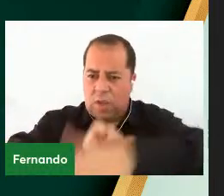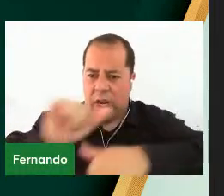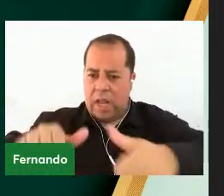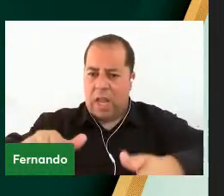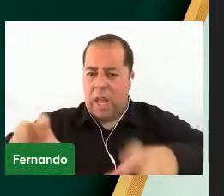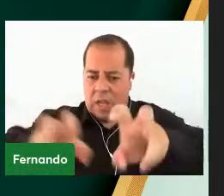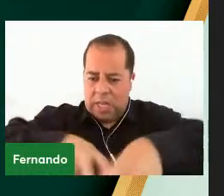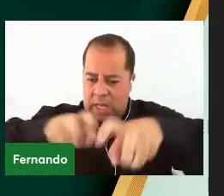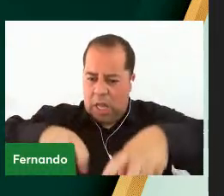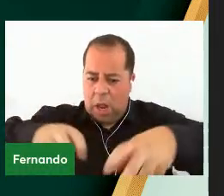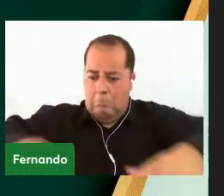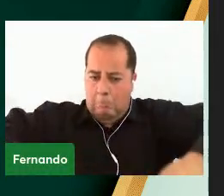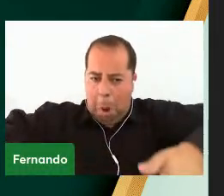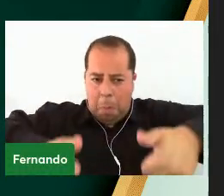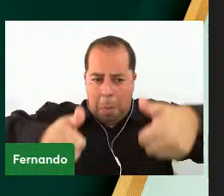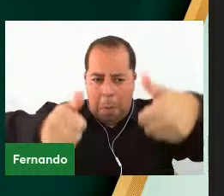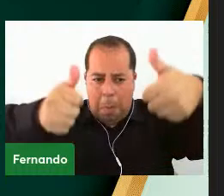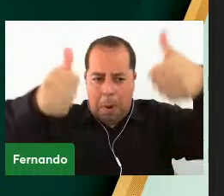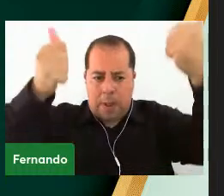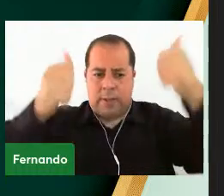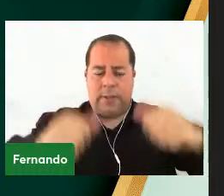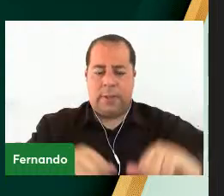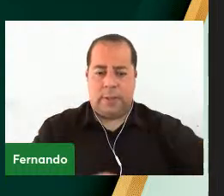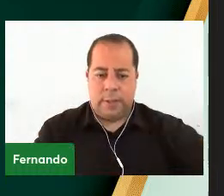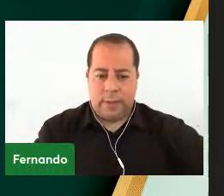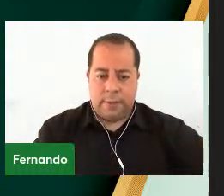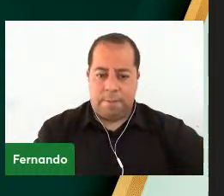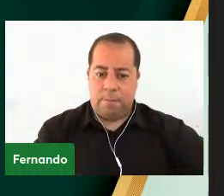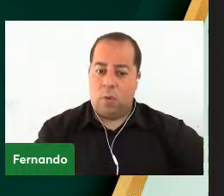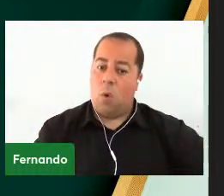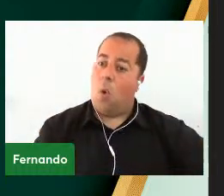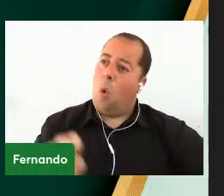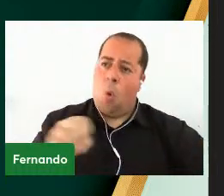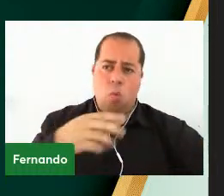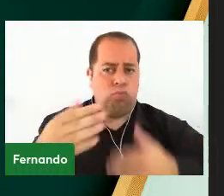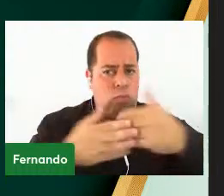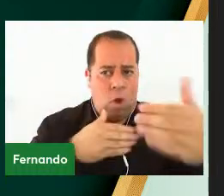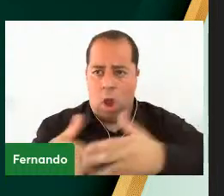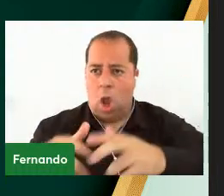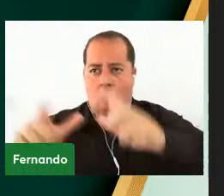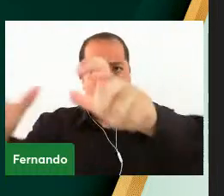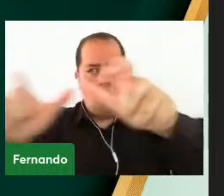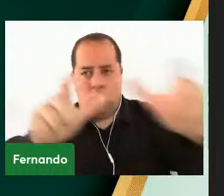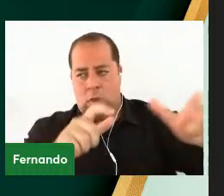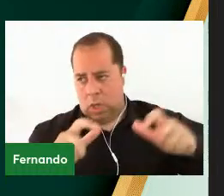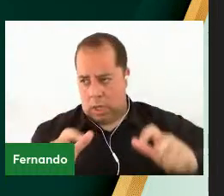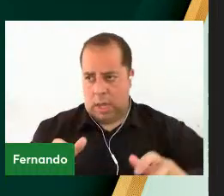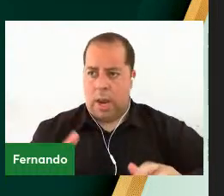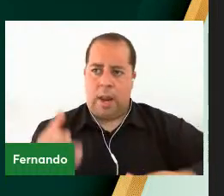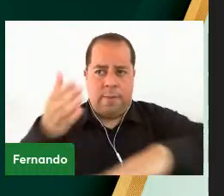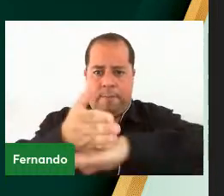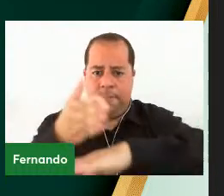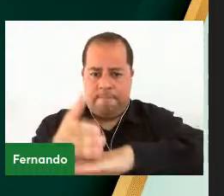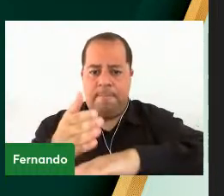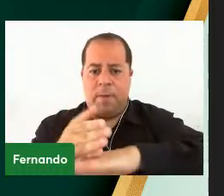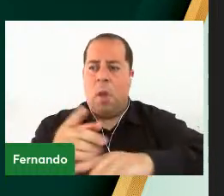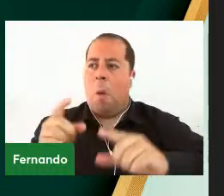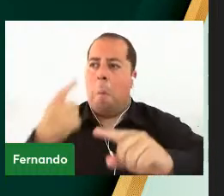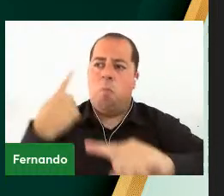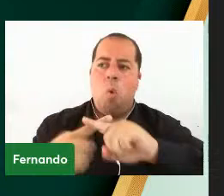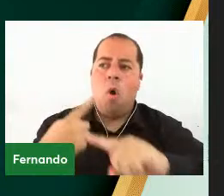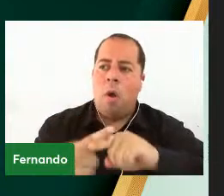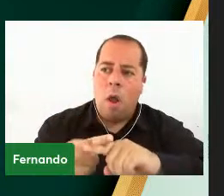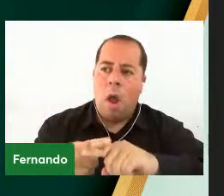dessa região, ou em qualquer outro lugar onde estiverem, né, inseridos, pois possuem